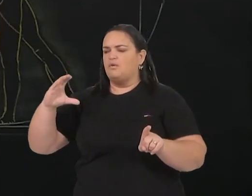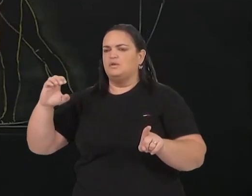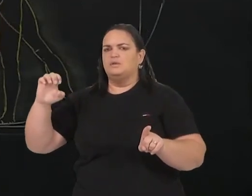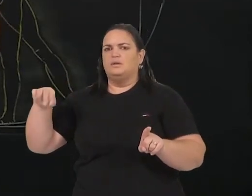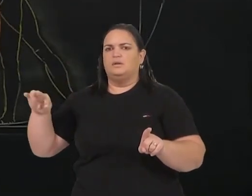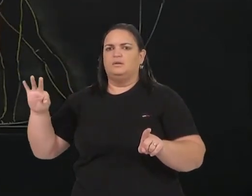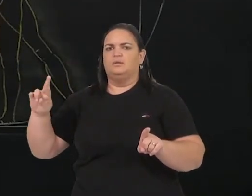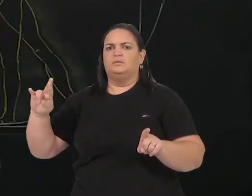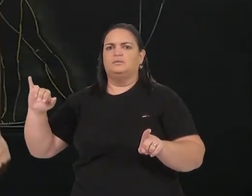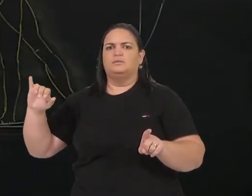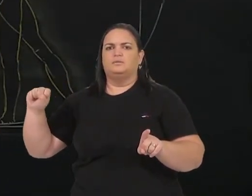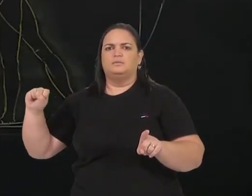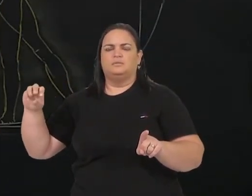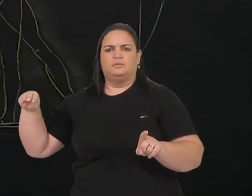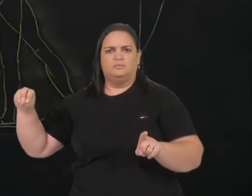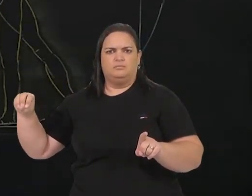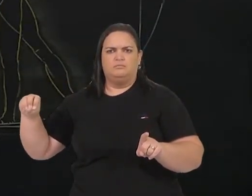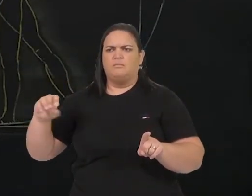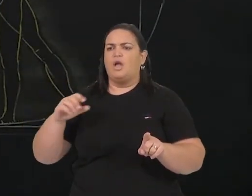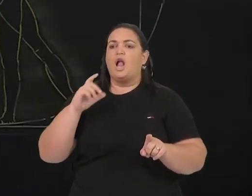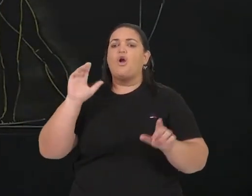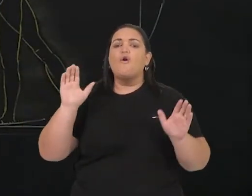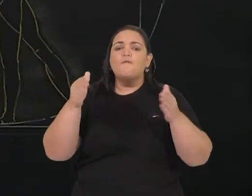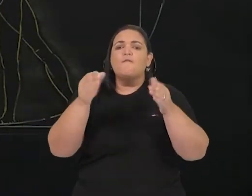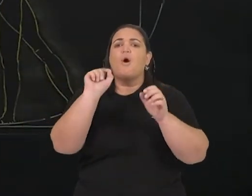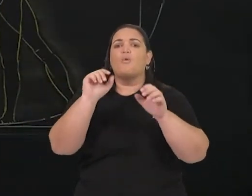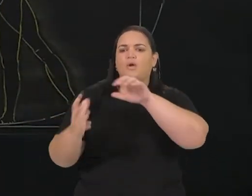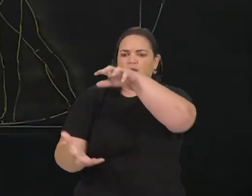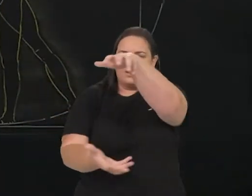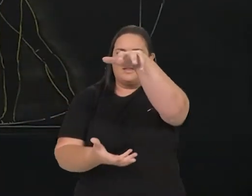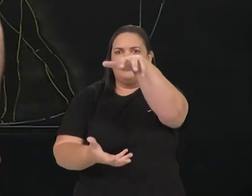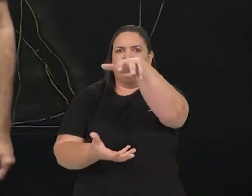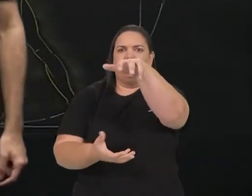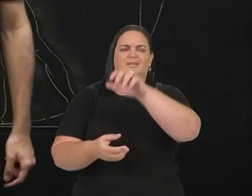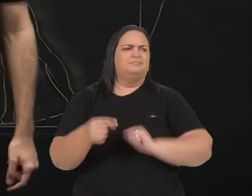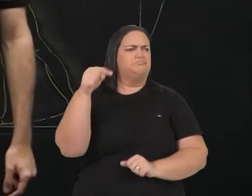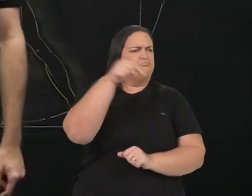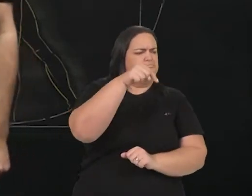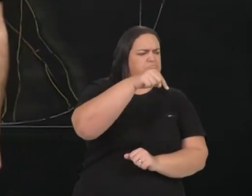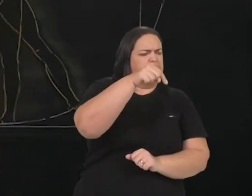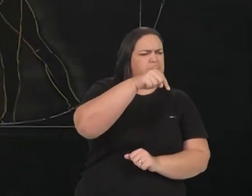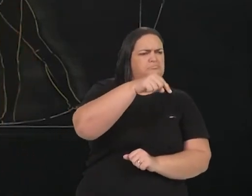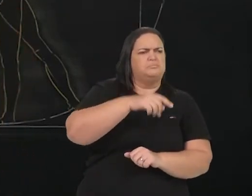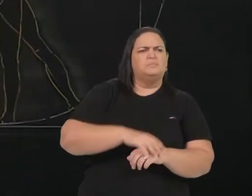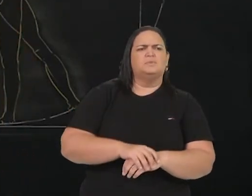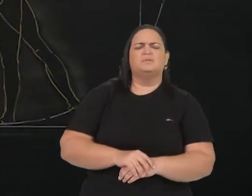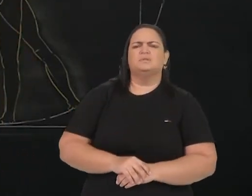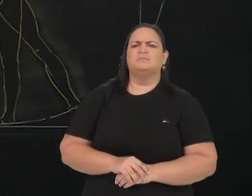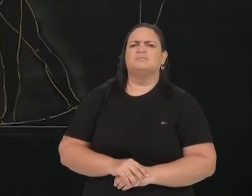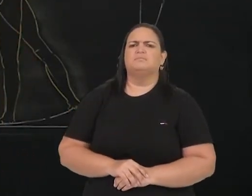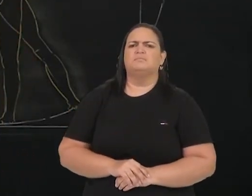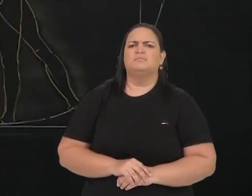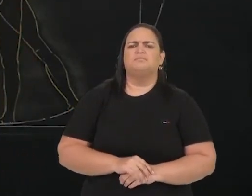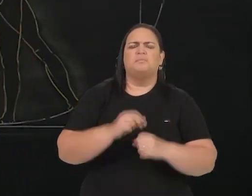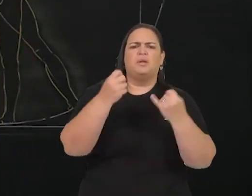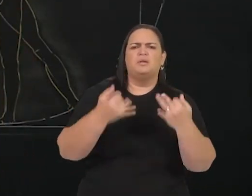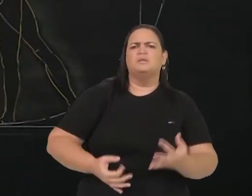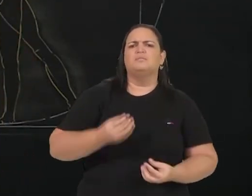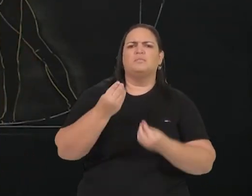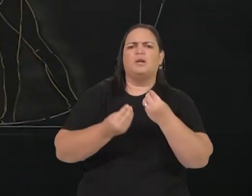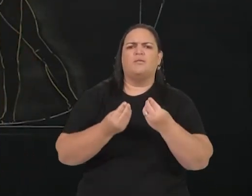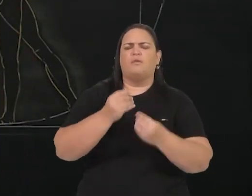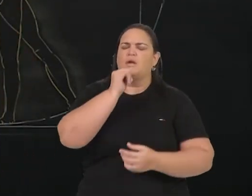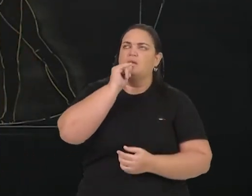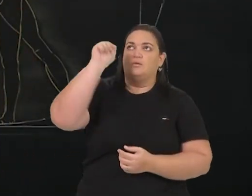no universo. A primeira delas é o modelo do heliocentrismo. Segundo essa leitura,